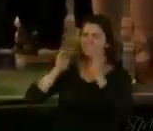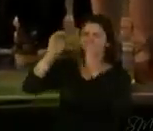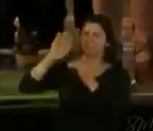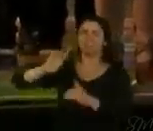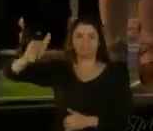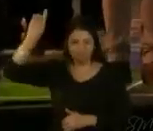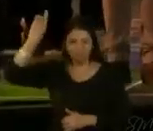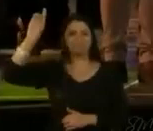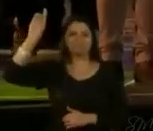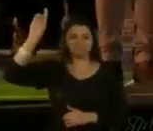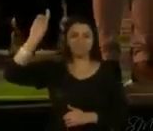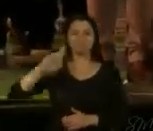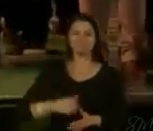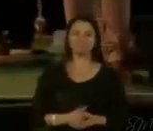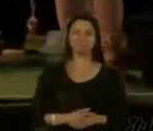Senhor.